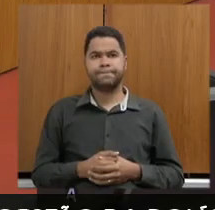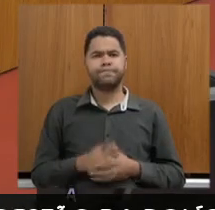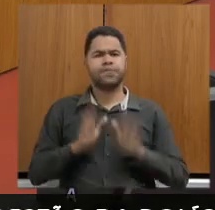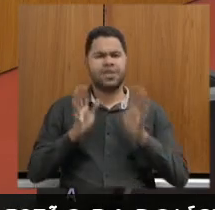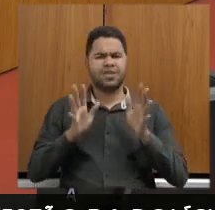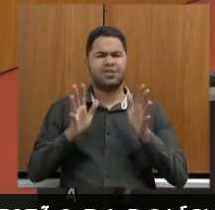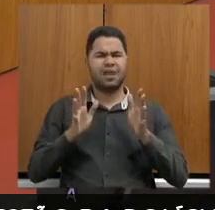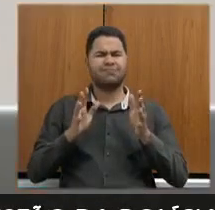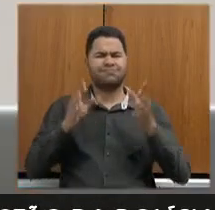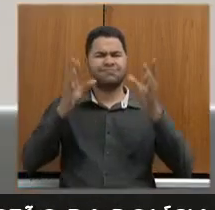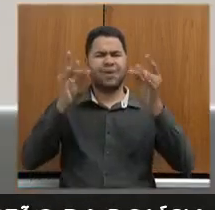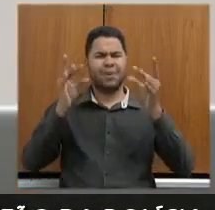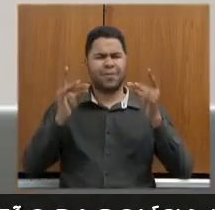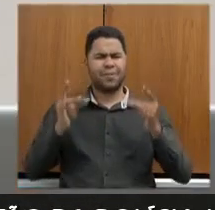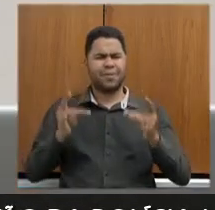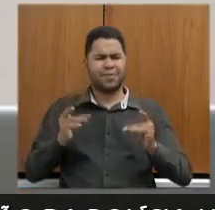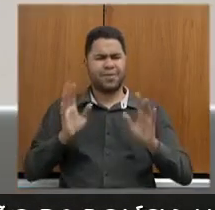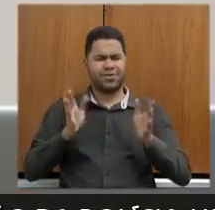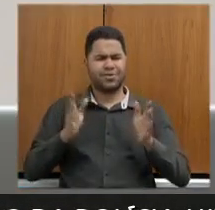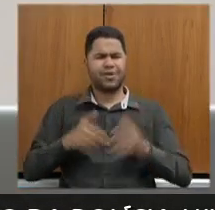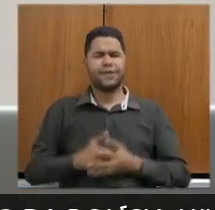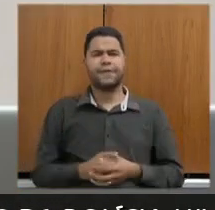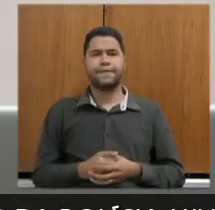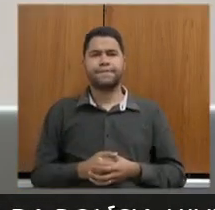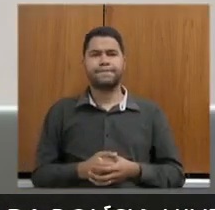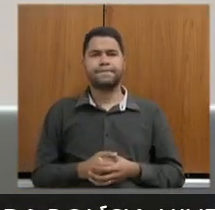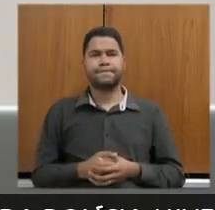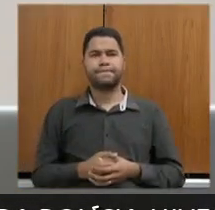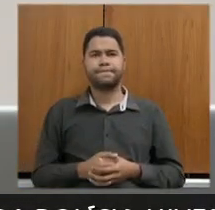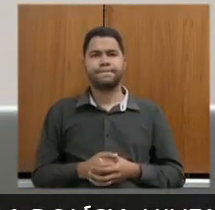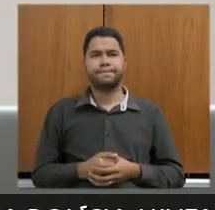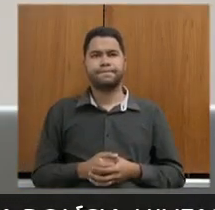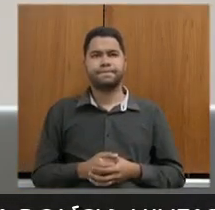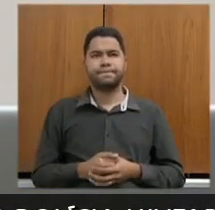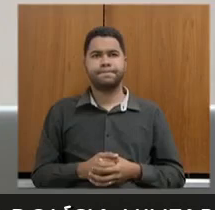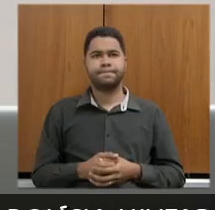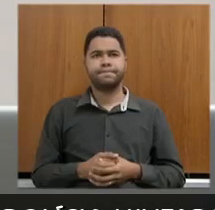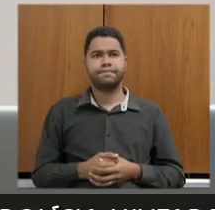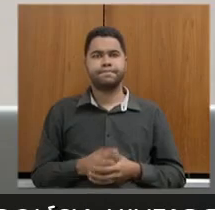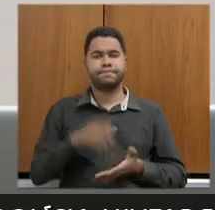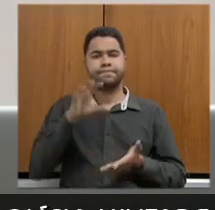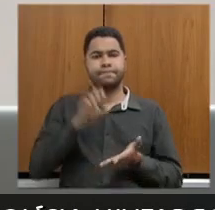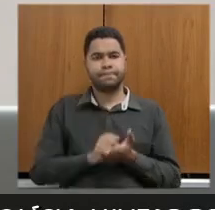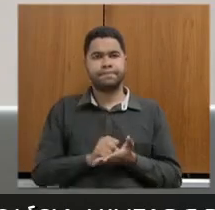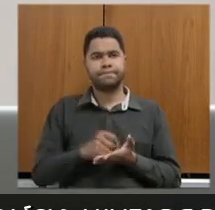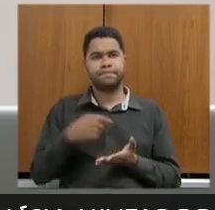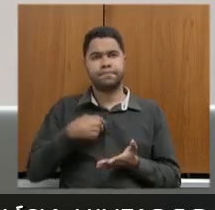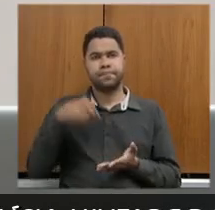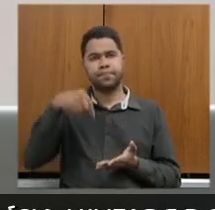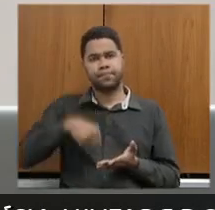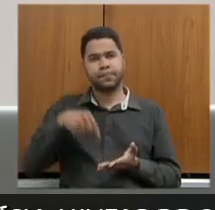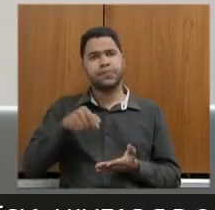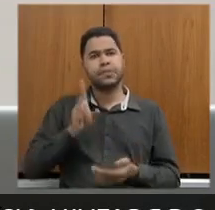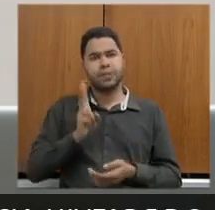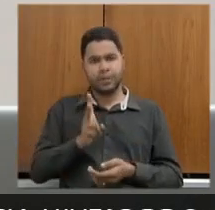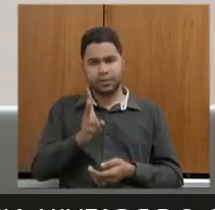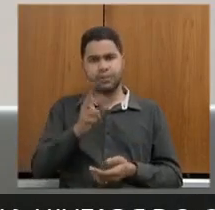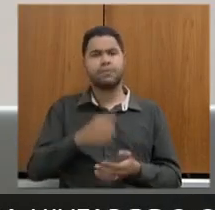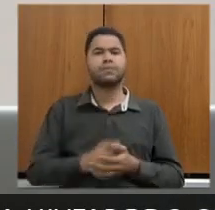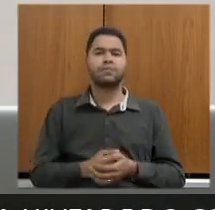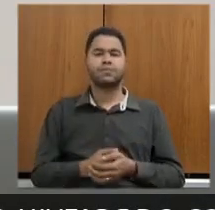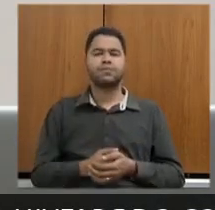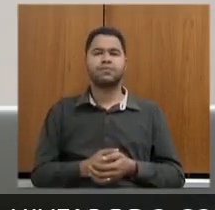bastante a Itatiaia foi E mais uma vez precisa né quero deixar aqui registrado já que eu tô aqui sempre aqui